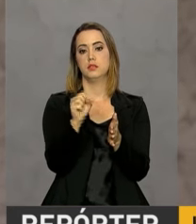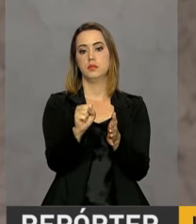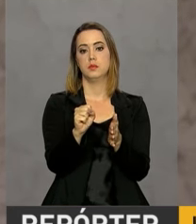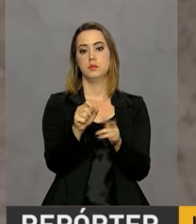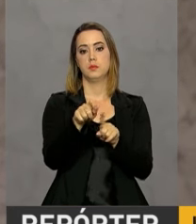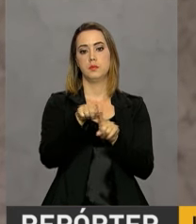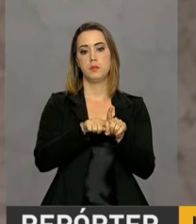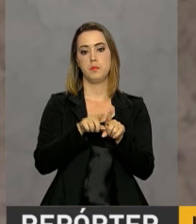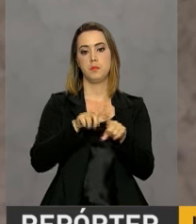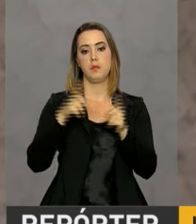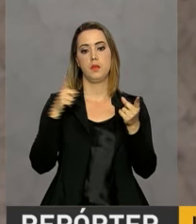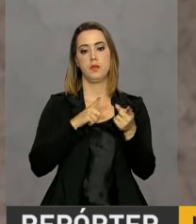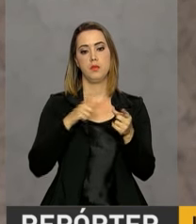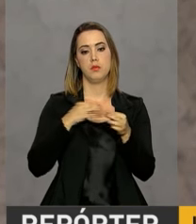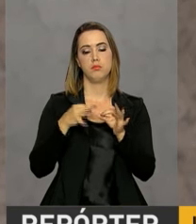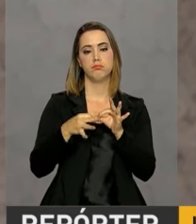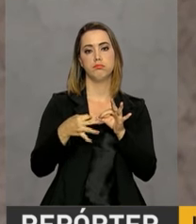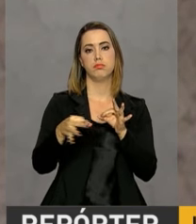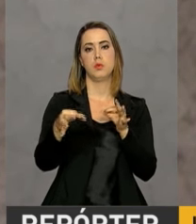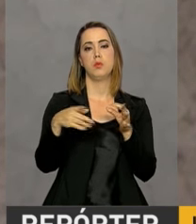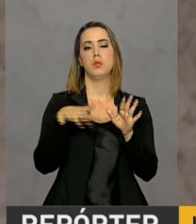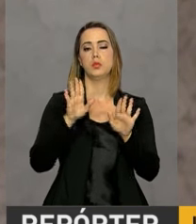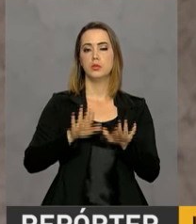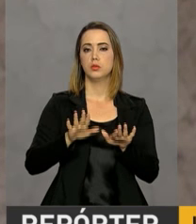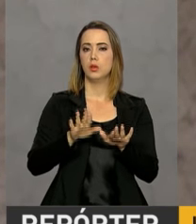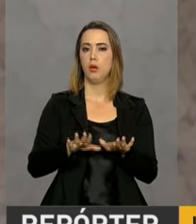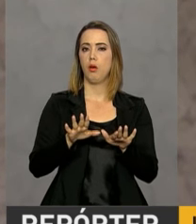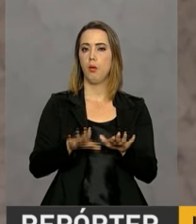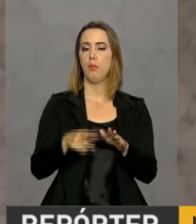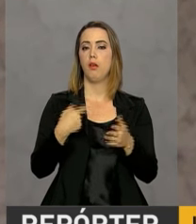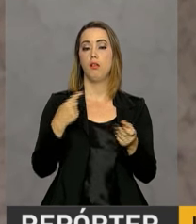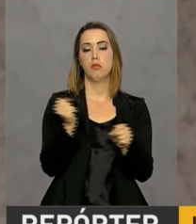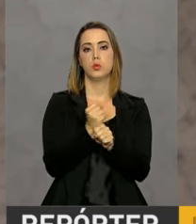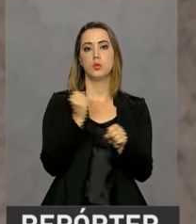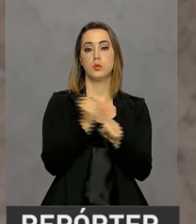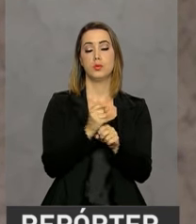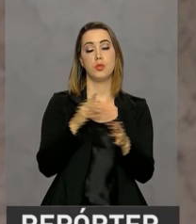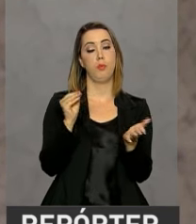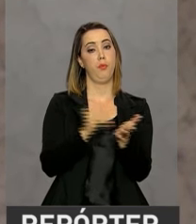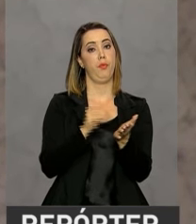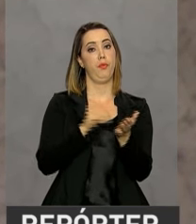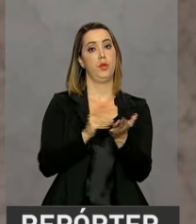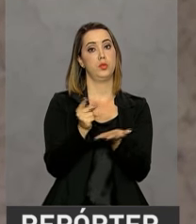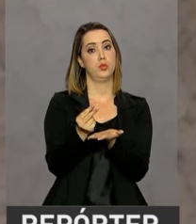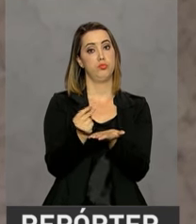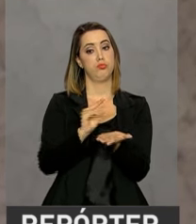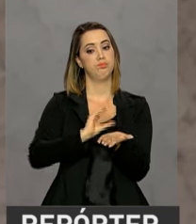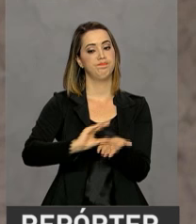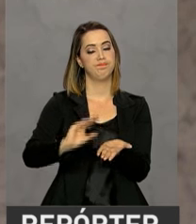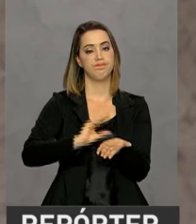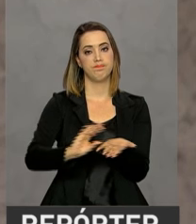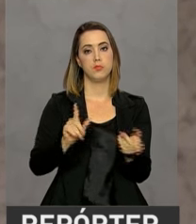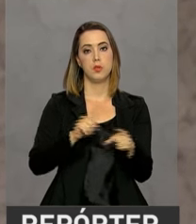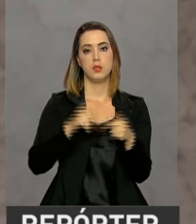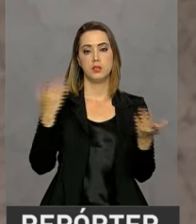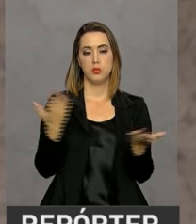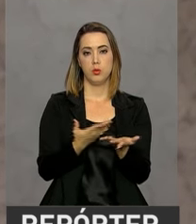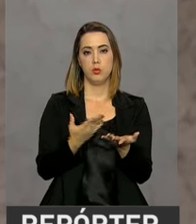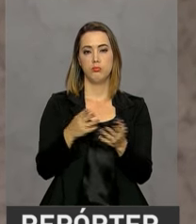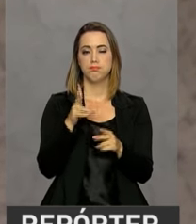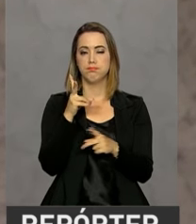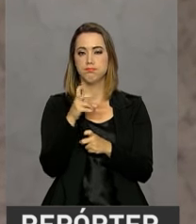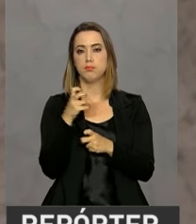meses, mas tivemos que diminuir o ritmo justamente por falta de recursos, mas agora a previsão é março